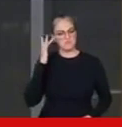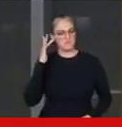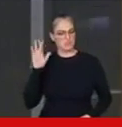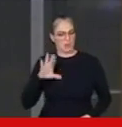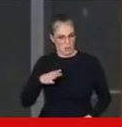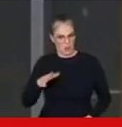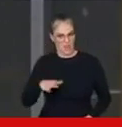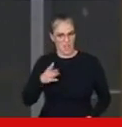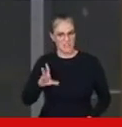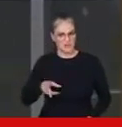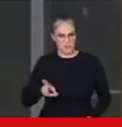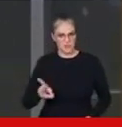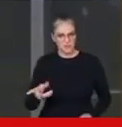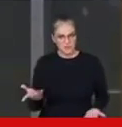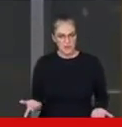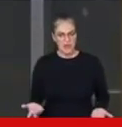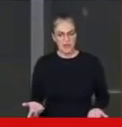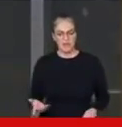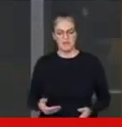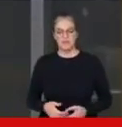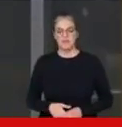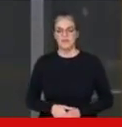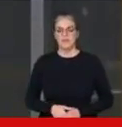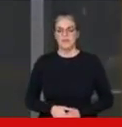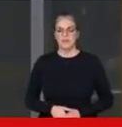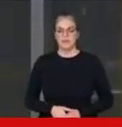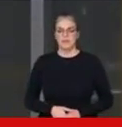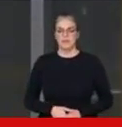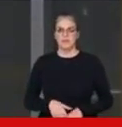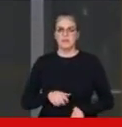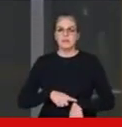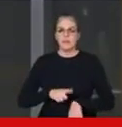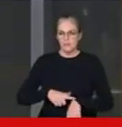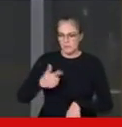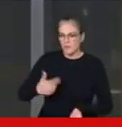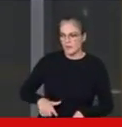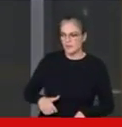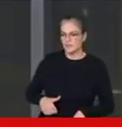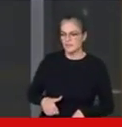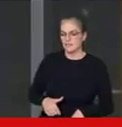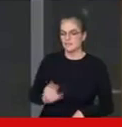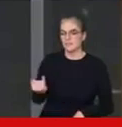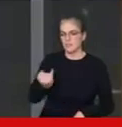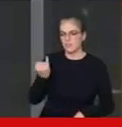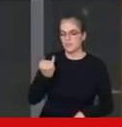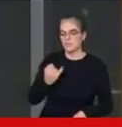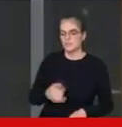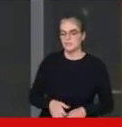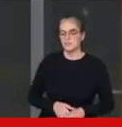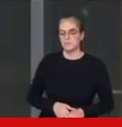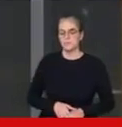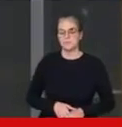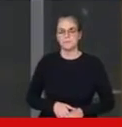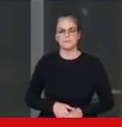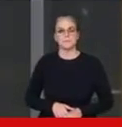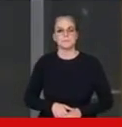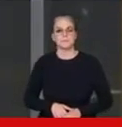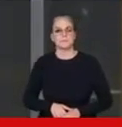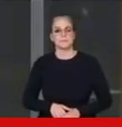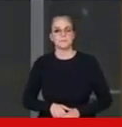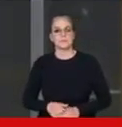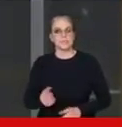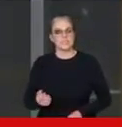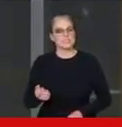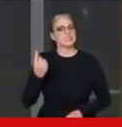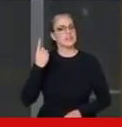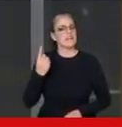continuar pegando, eu peço 30 segundos, presidente, porque tem algo a ver também aqui com a Câmara, que são emendas esquisitas que